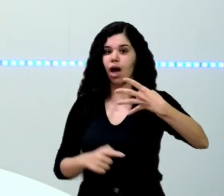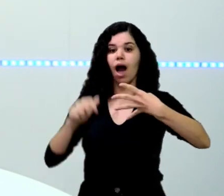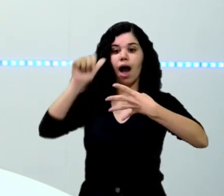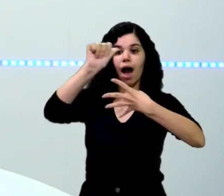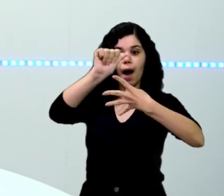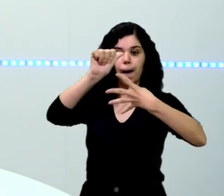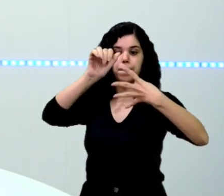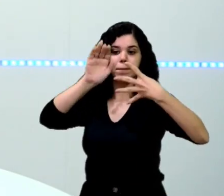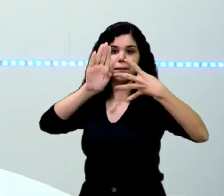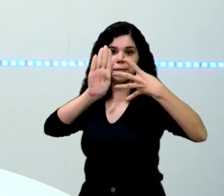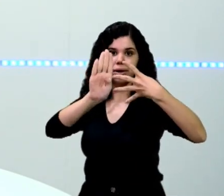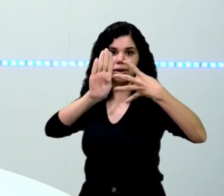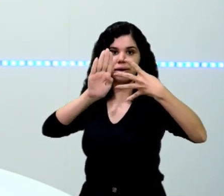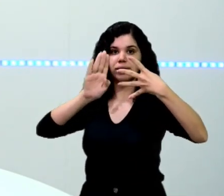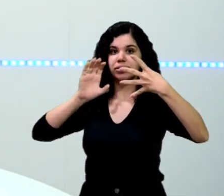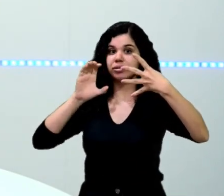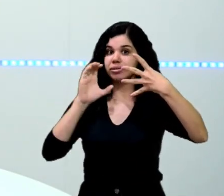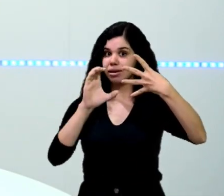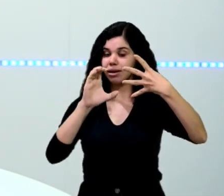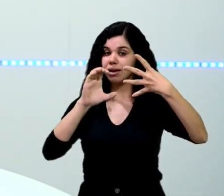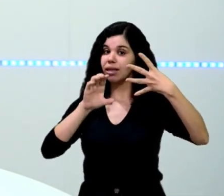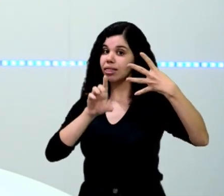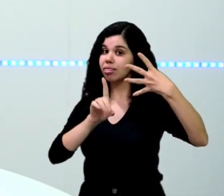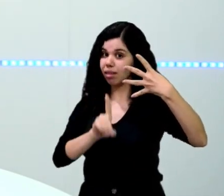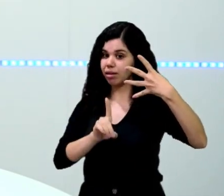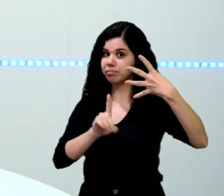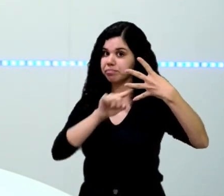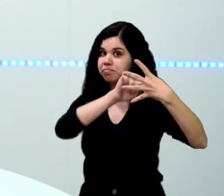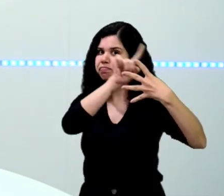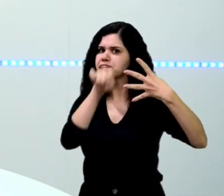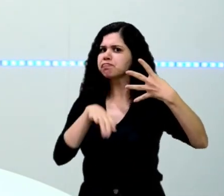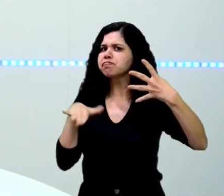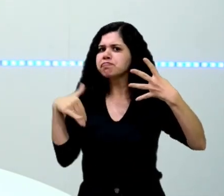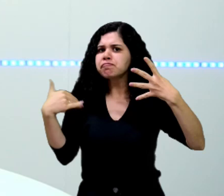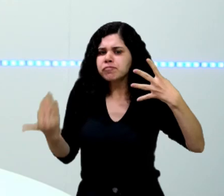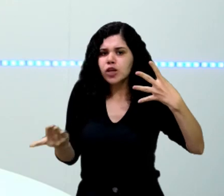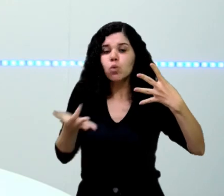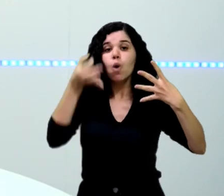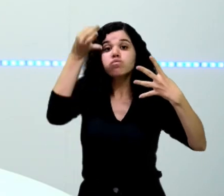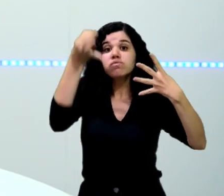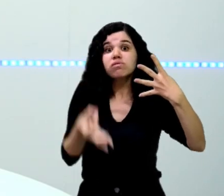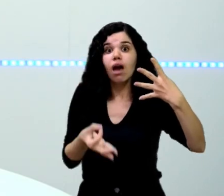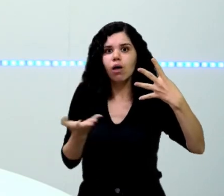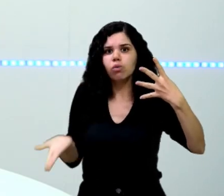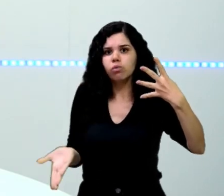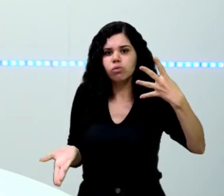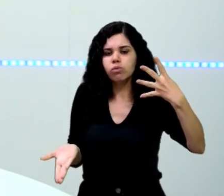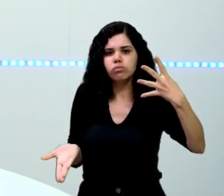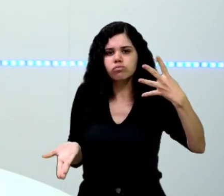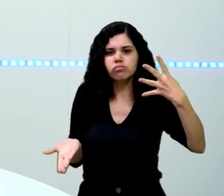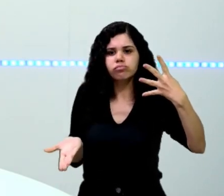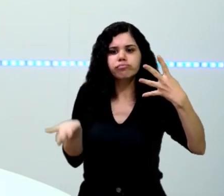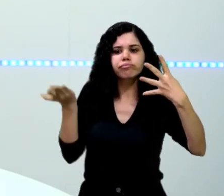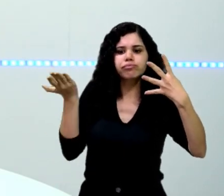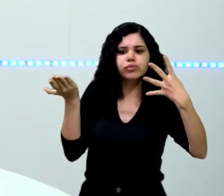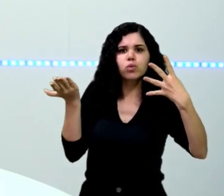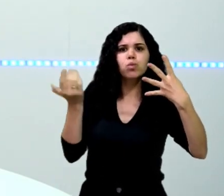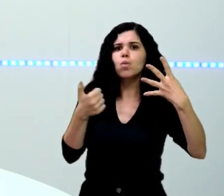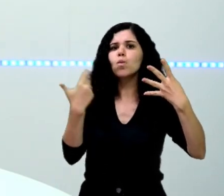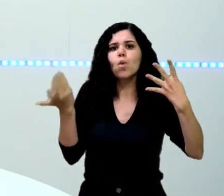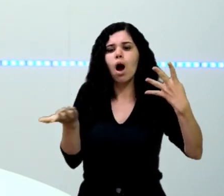A, B, C ou D. Qual a forma correta dela escrever